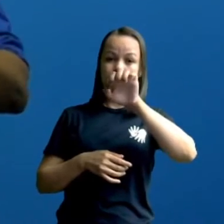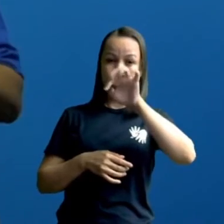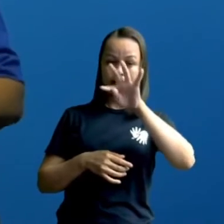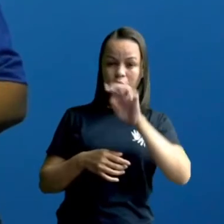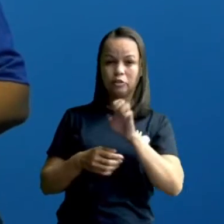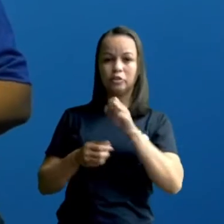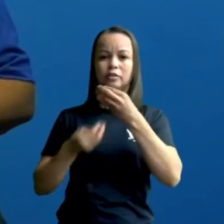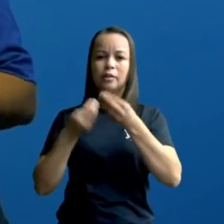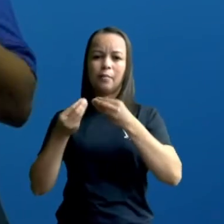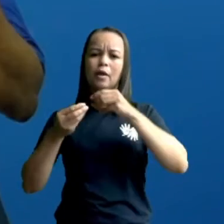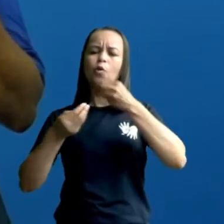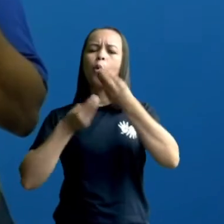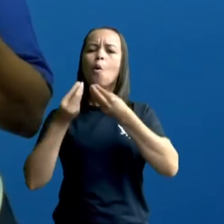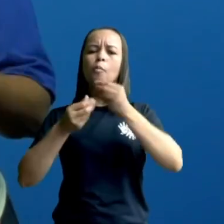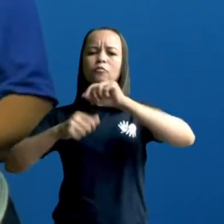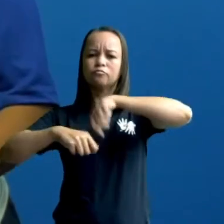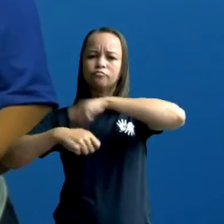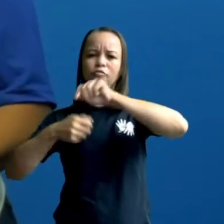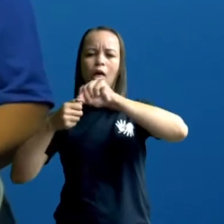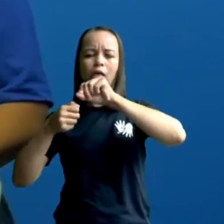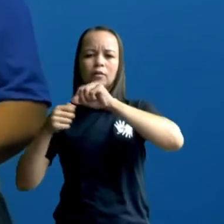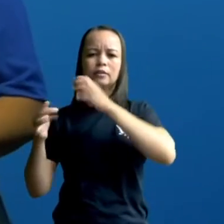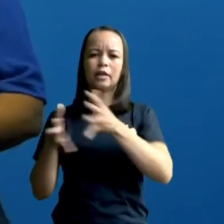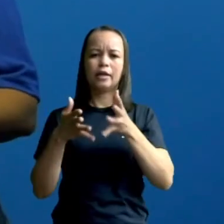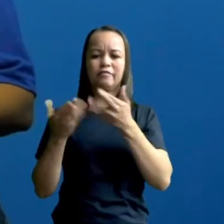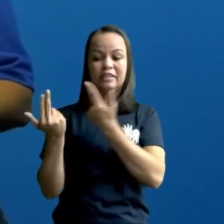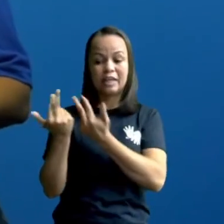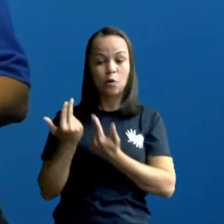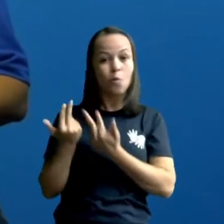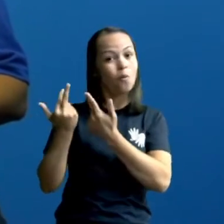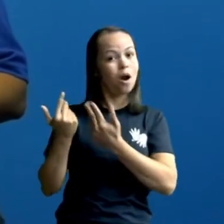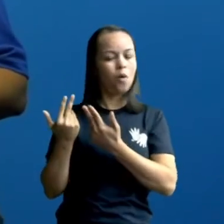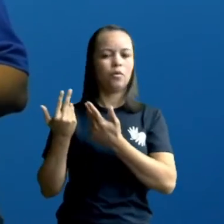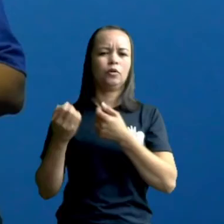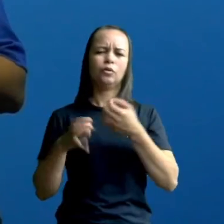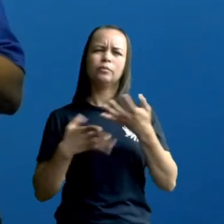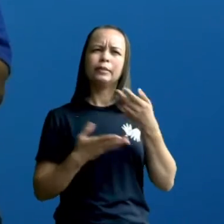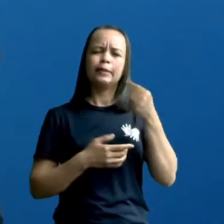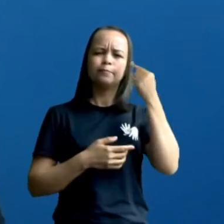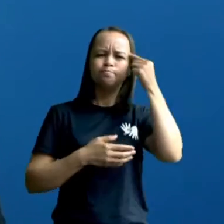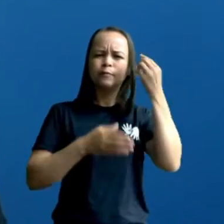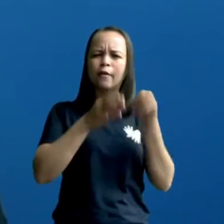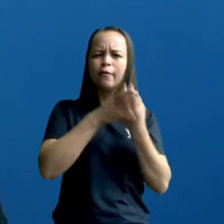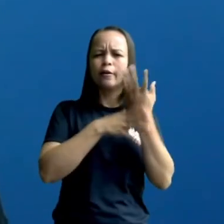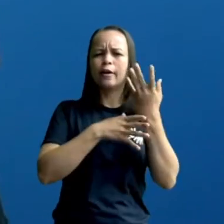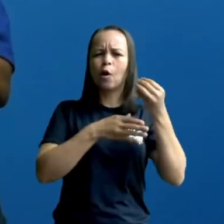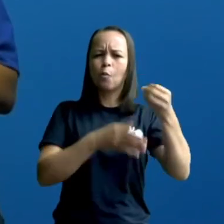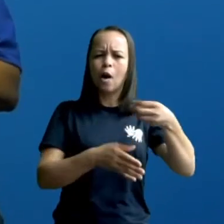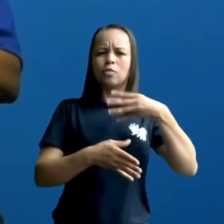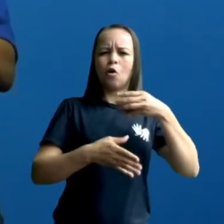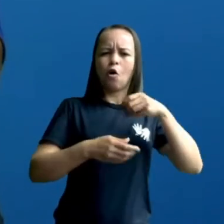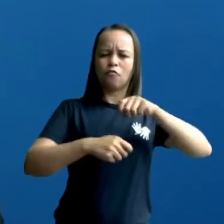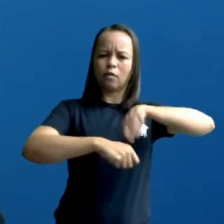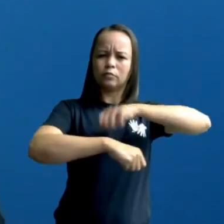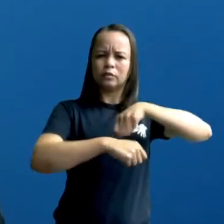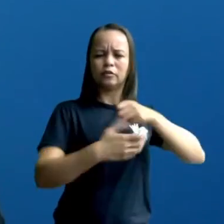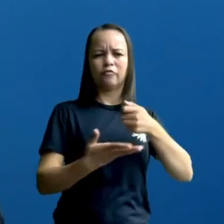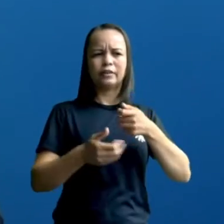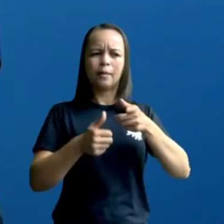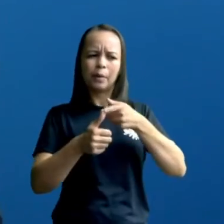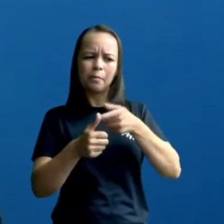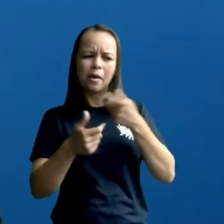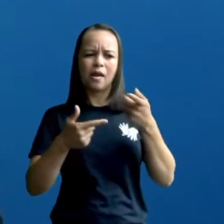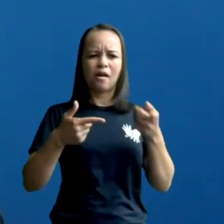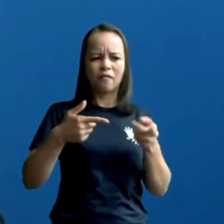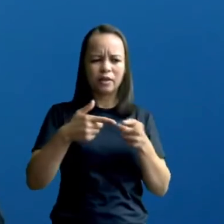saia igual. E quando a gente pensa em criar uma nova receita, a gente faz a primeira, depois faz a